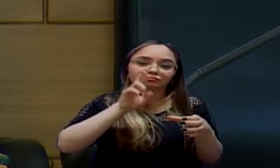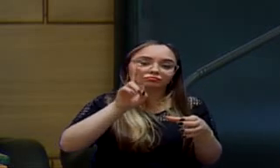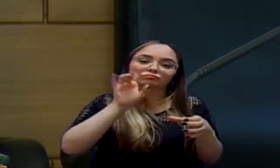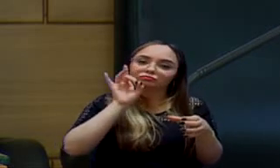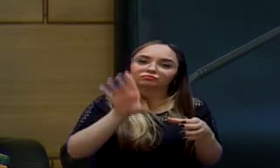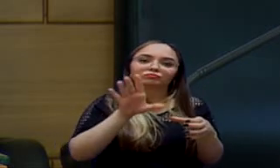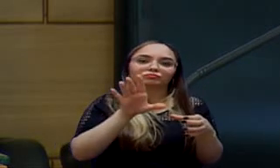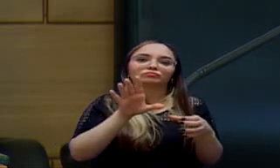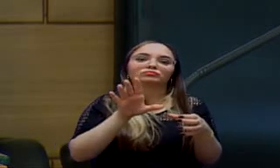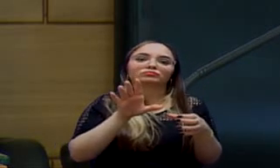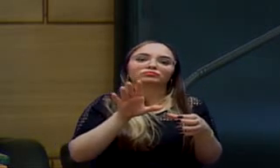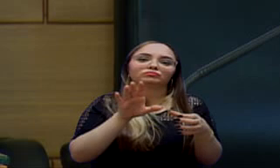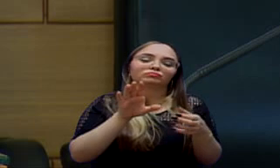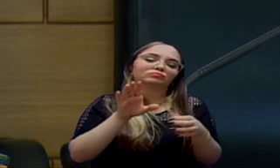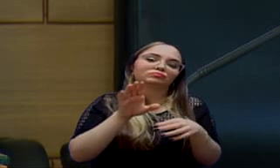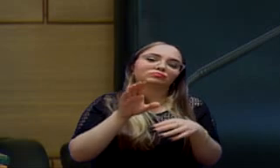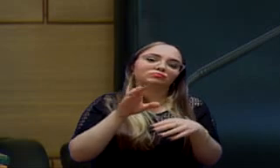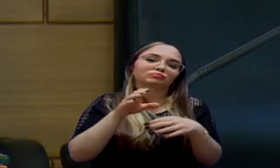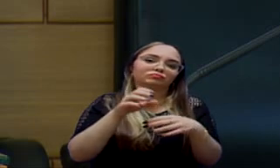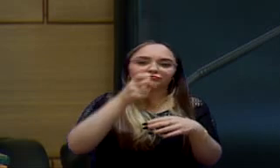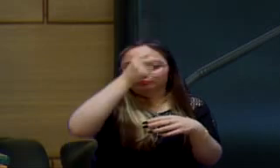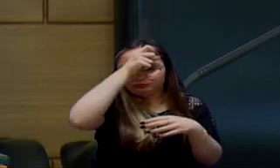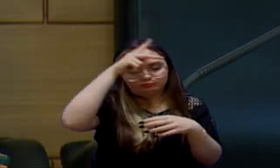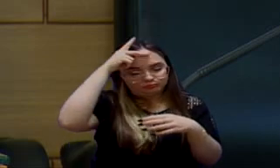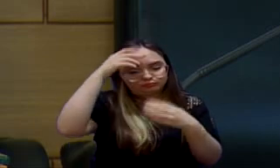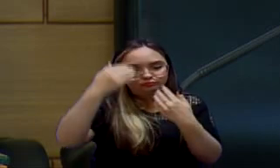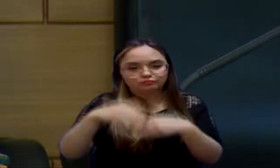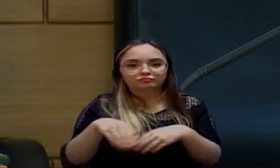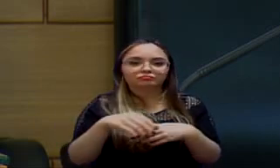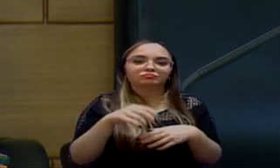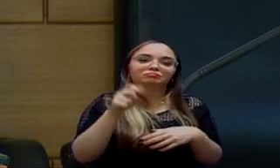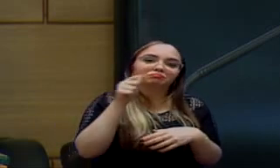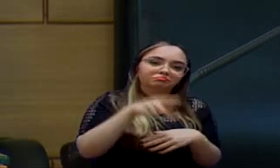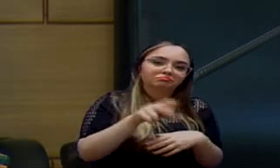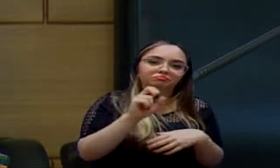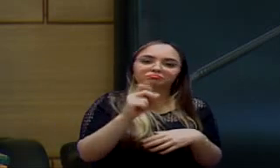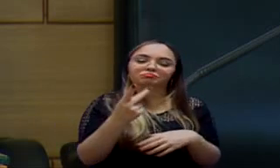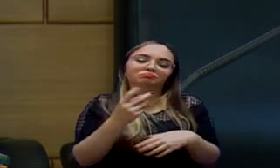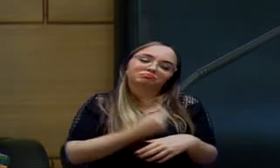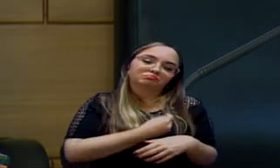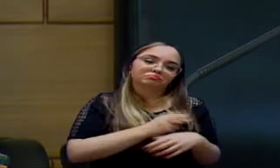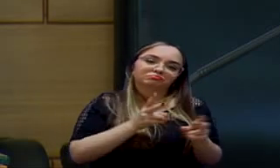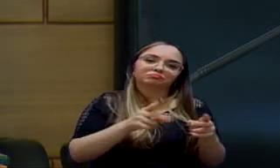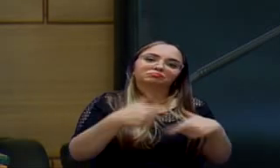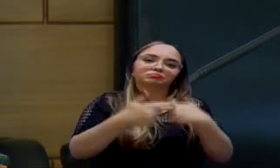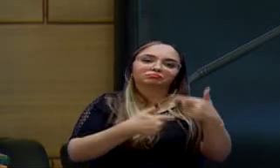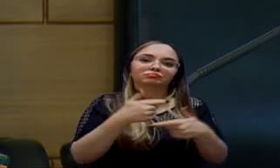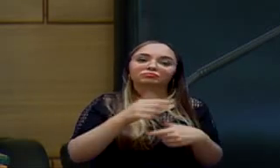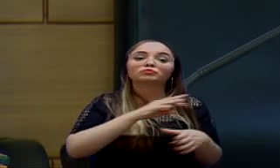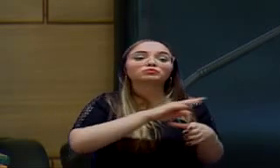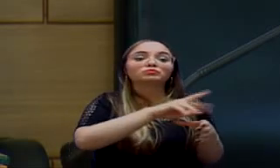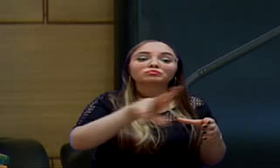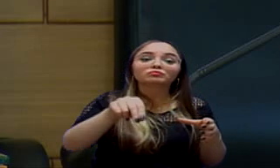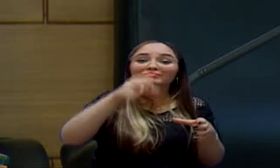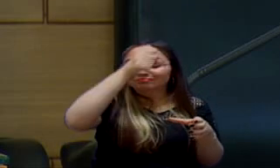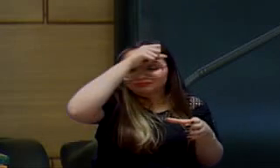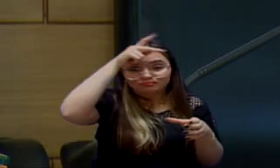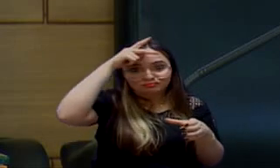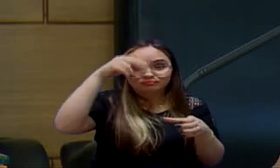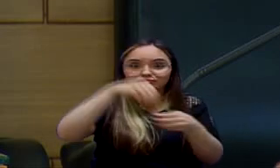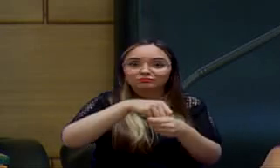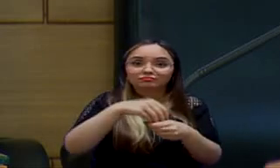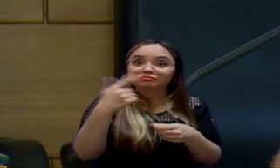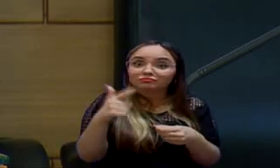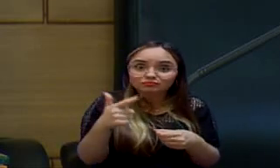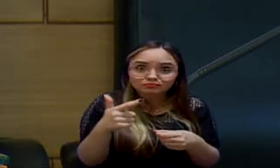para os servidores de carreira concursado seja ele dativo ou aposentado não existe ninguém na gestão da funserv